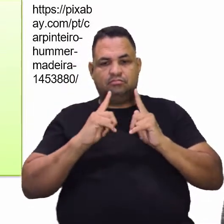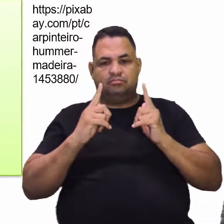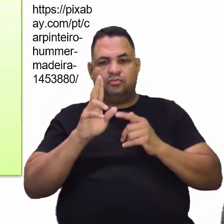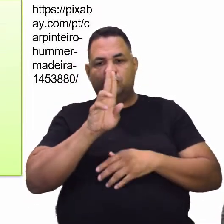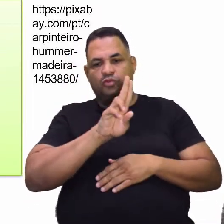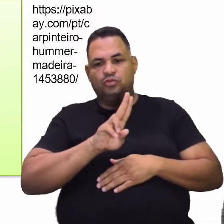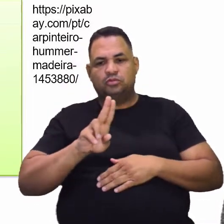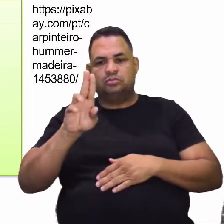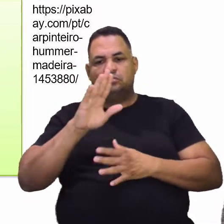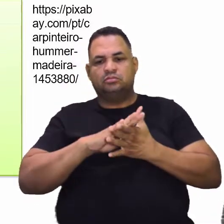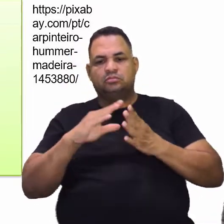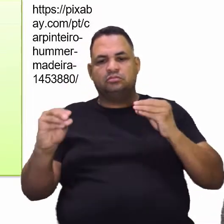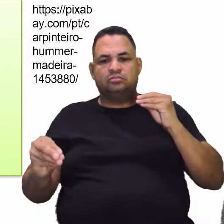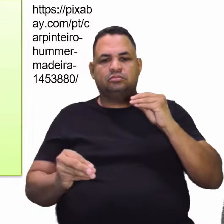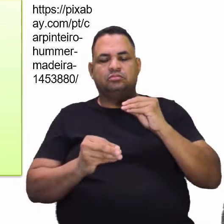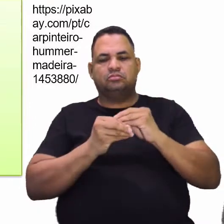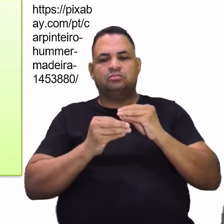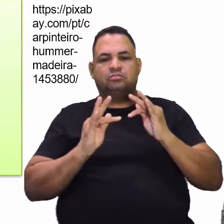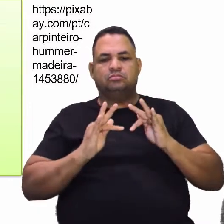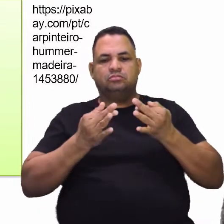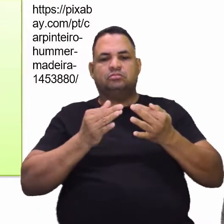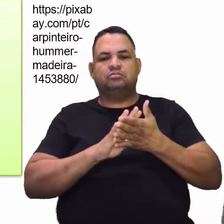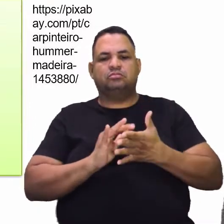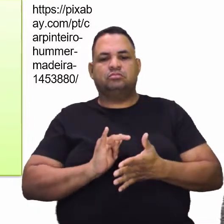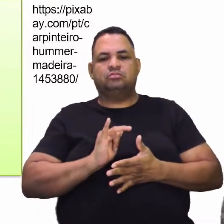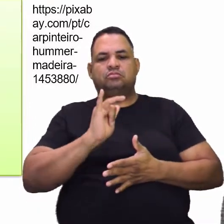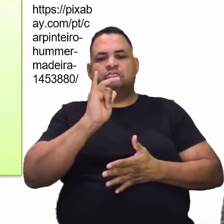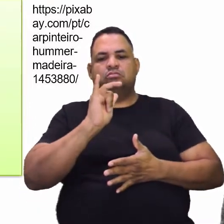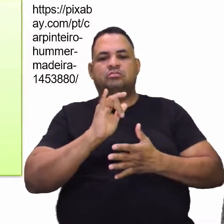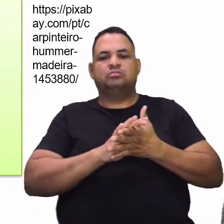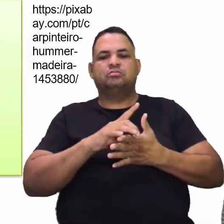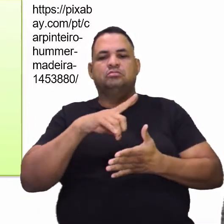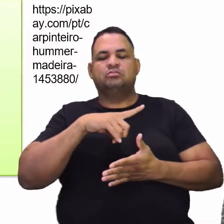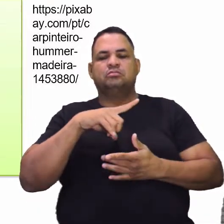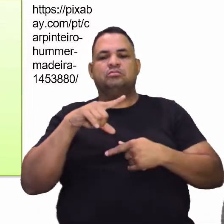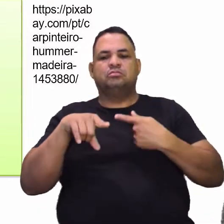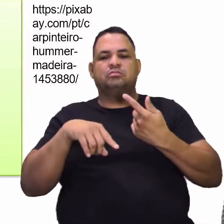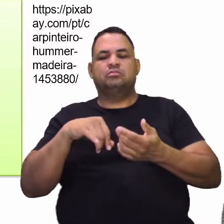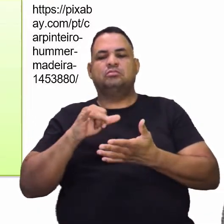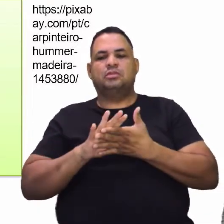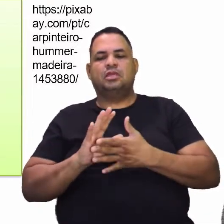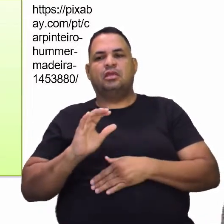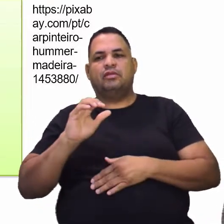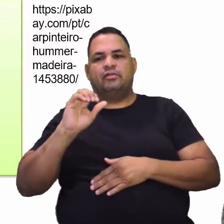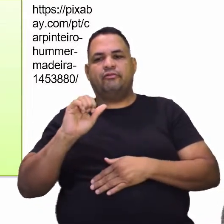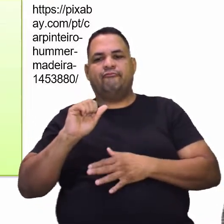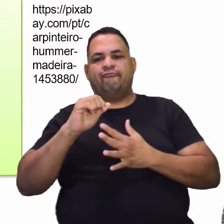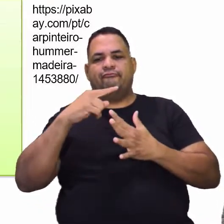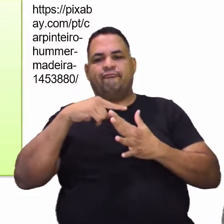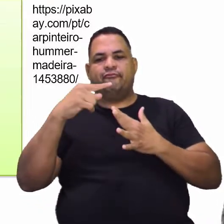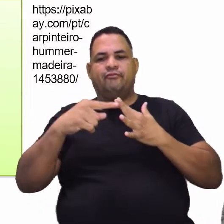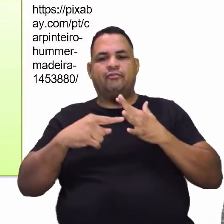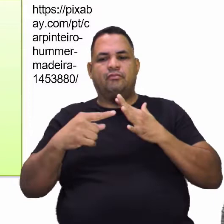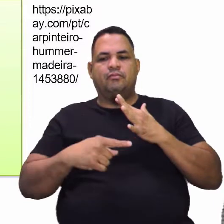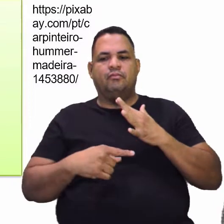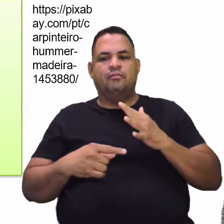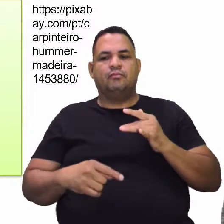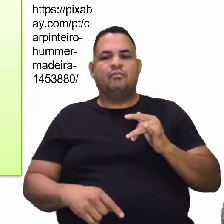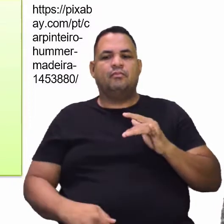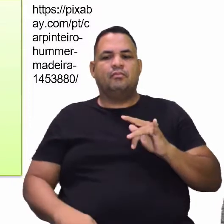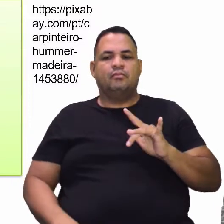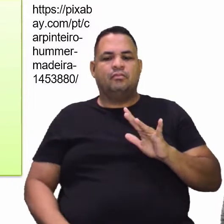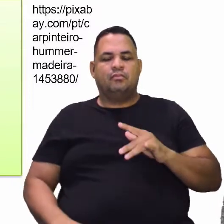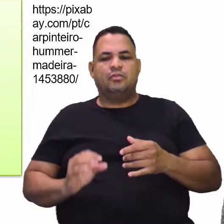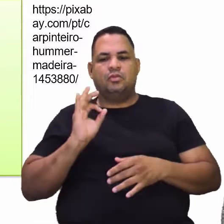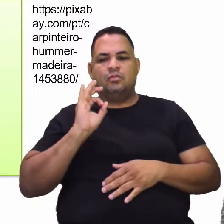o S. Então, quando termina com Y, mas precedido do Y vem uma vogal, você não vai cortar não, o